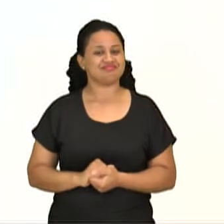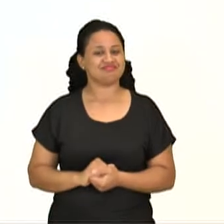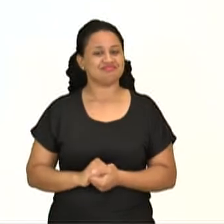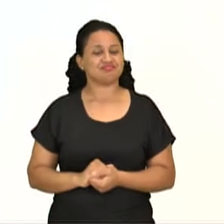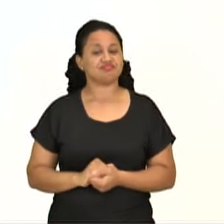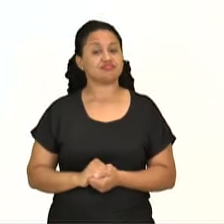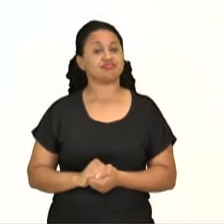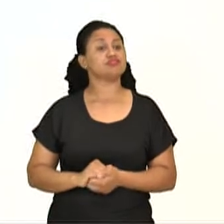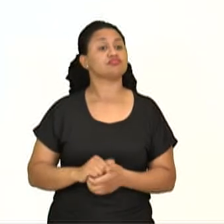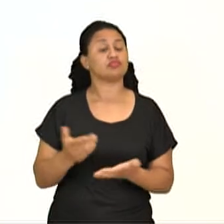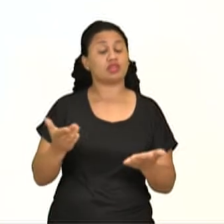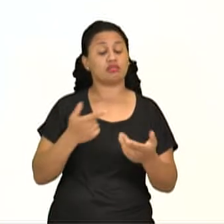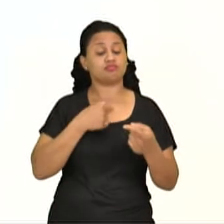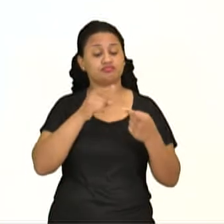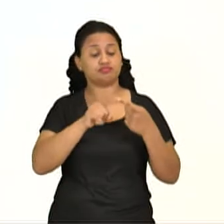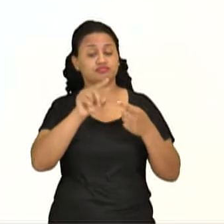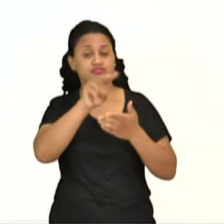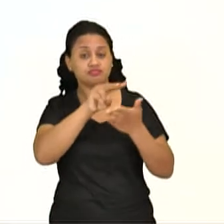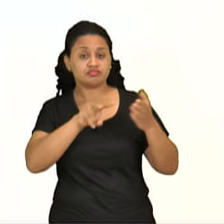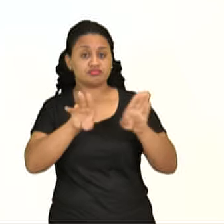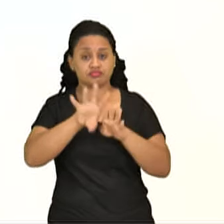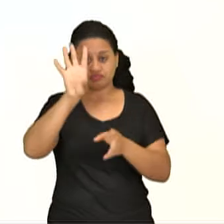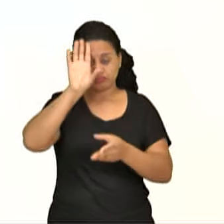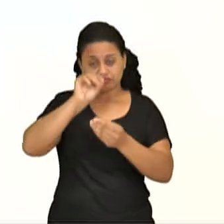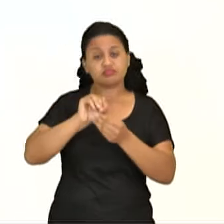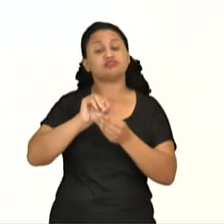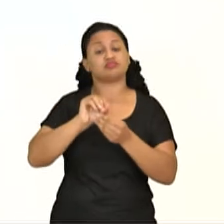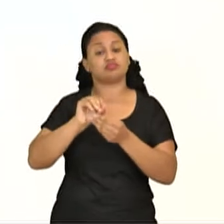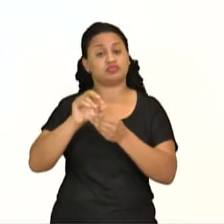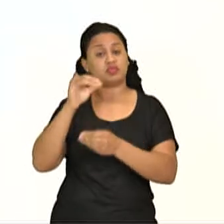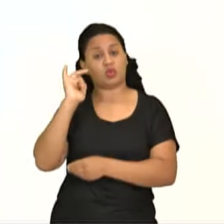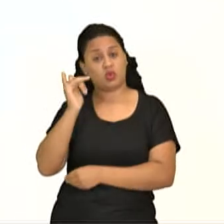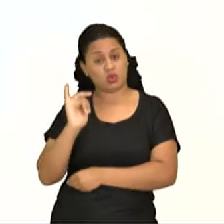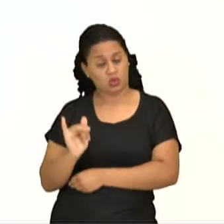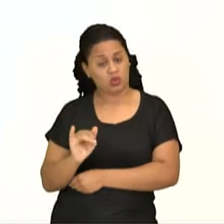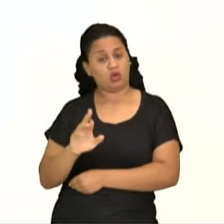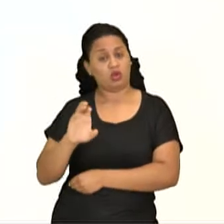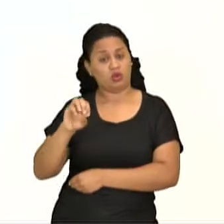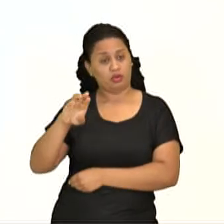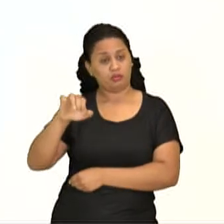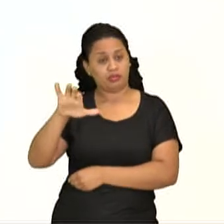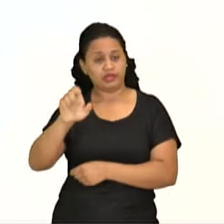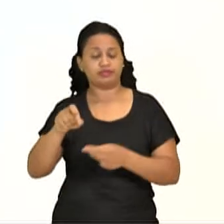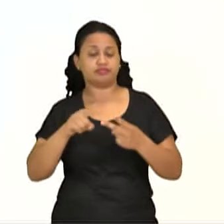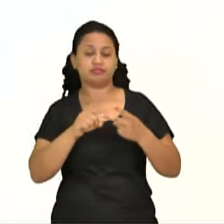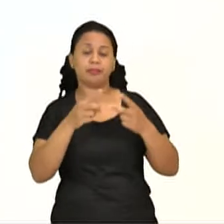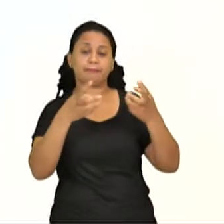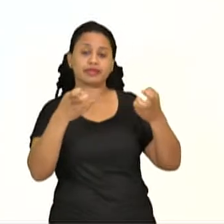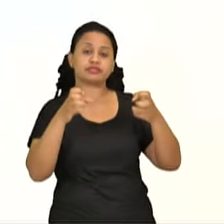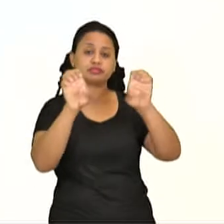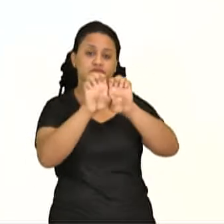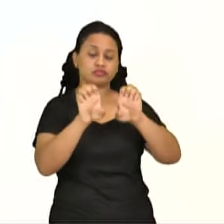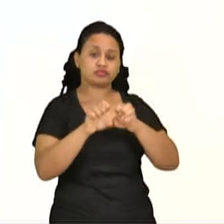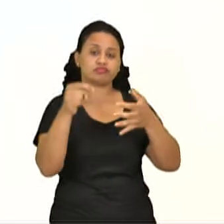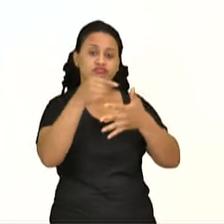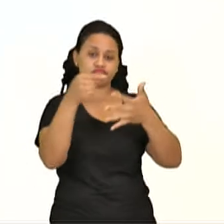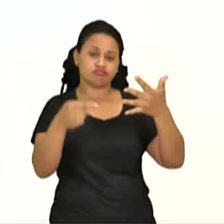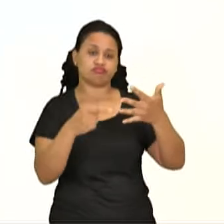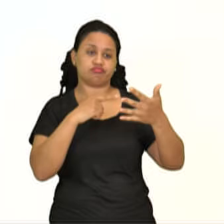Nós vamos ler e interpretar o romance, analisar a estrutura e os elementos do romance. Também vamos